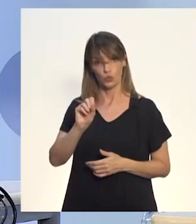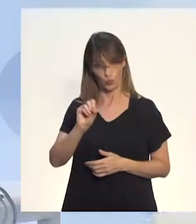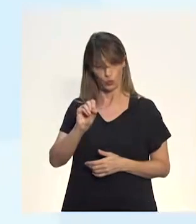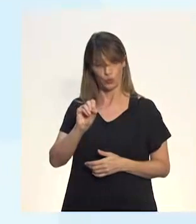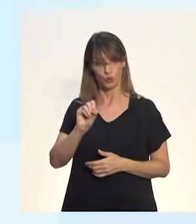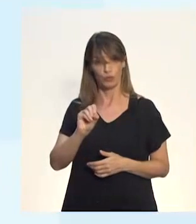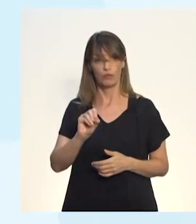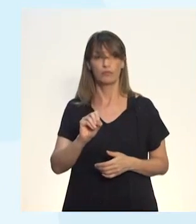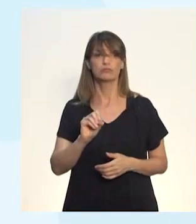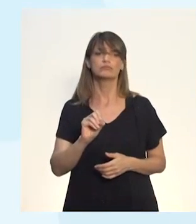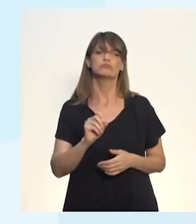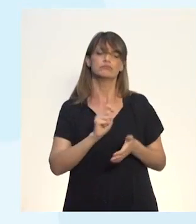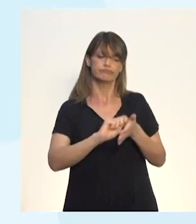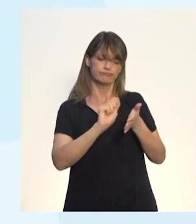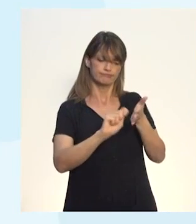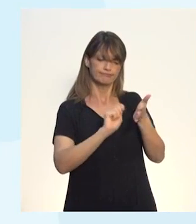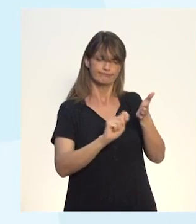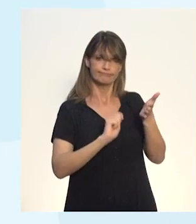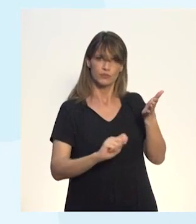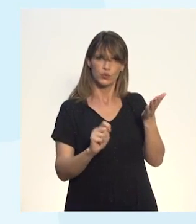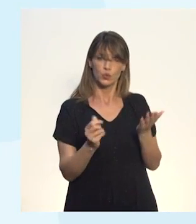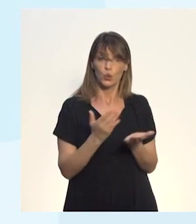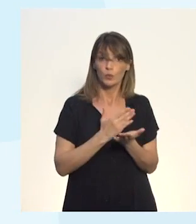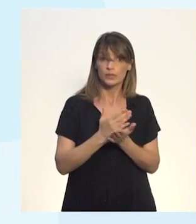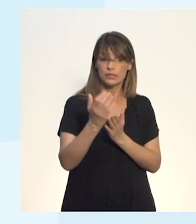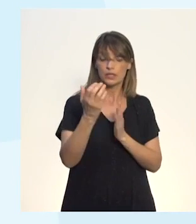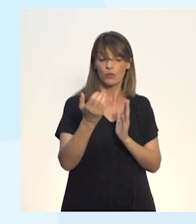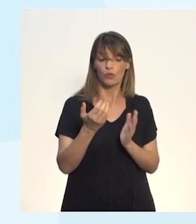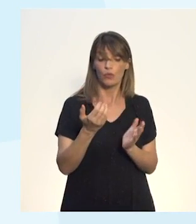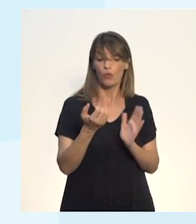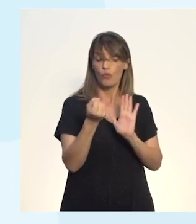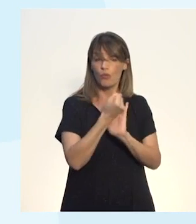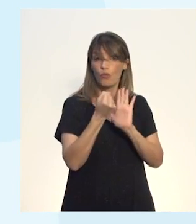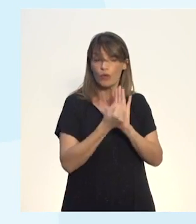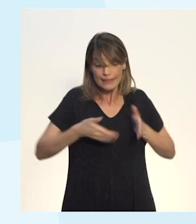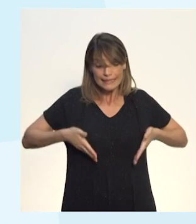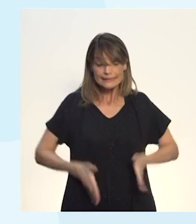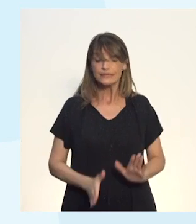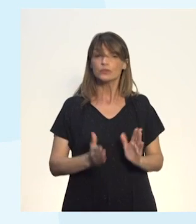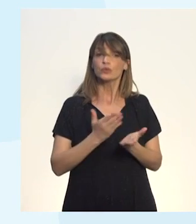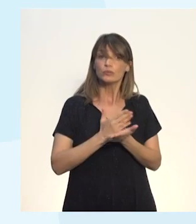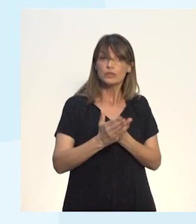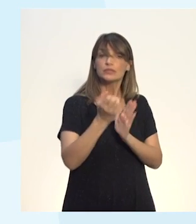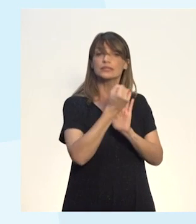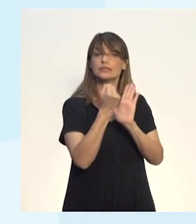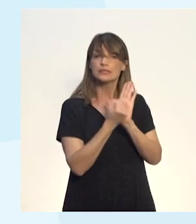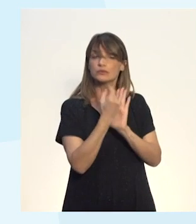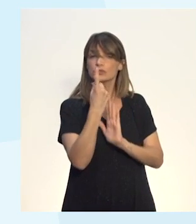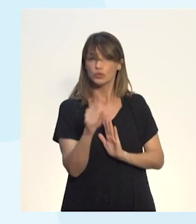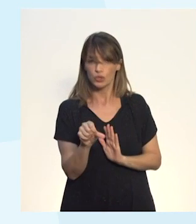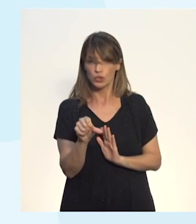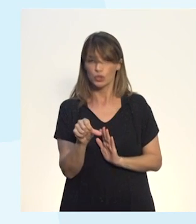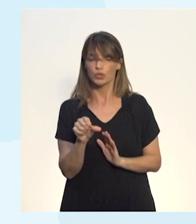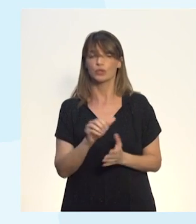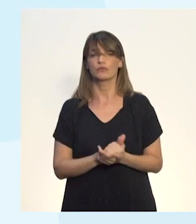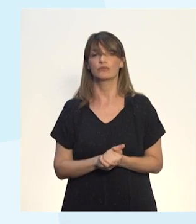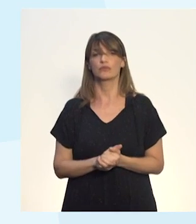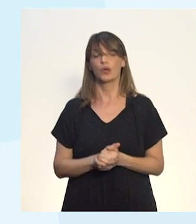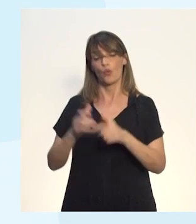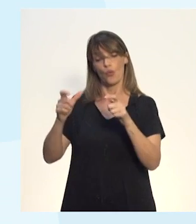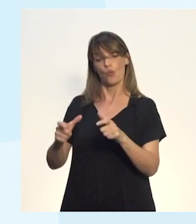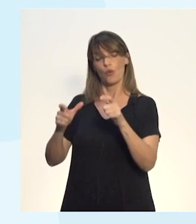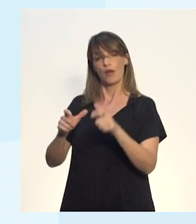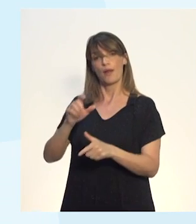autor que nasceu no comecinho do século XIX, na França. Ele nasceu em um município francês chamado Besançon.